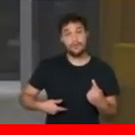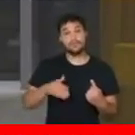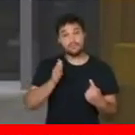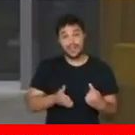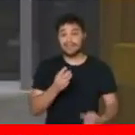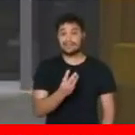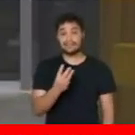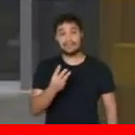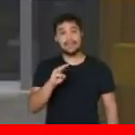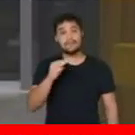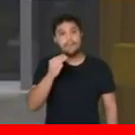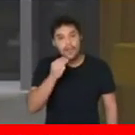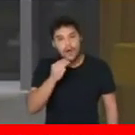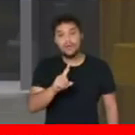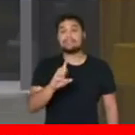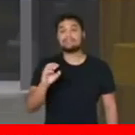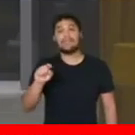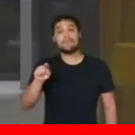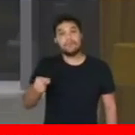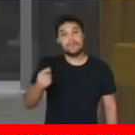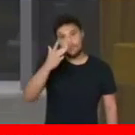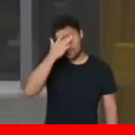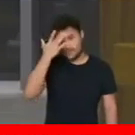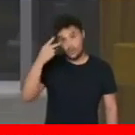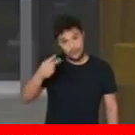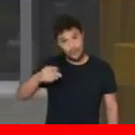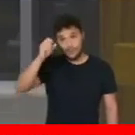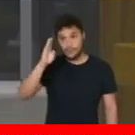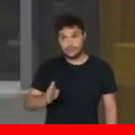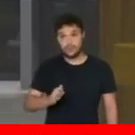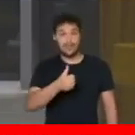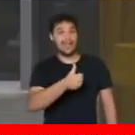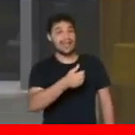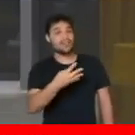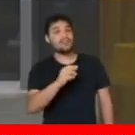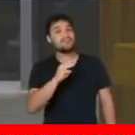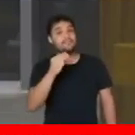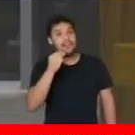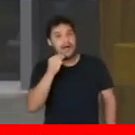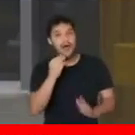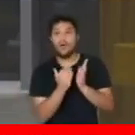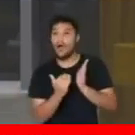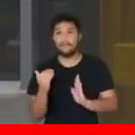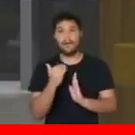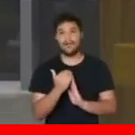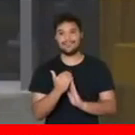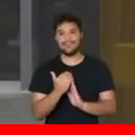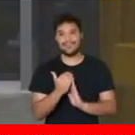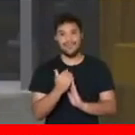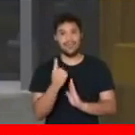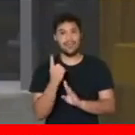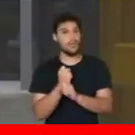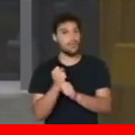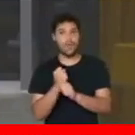e 100 mil brasileiros. 14 milhões a mais em pouco mais de um ano.